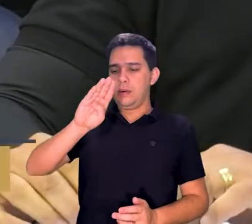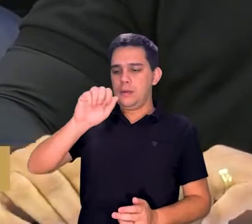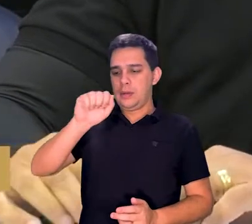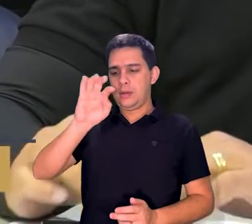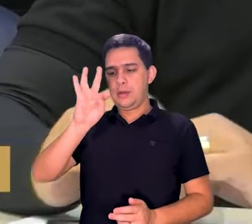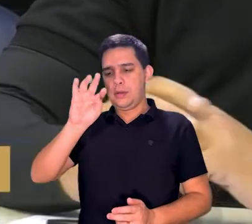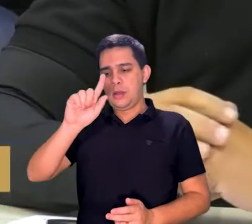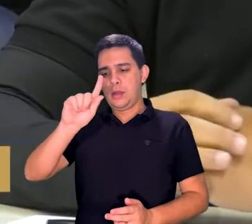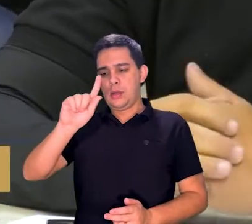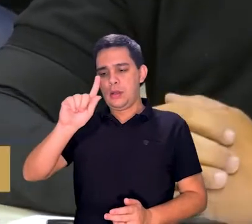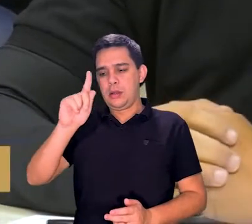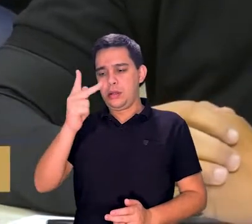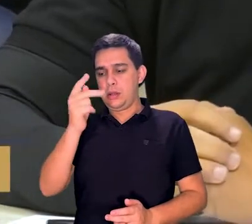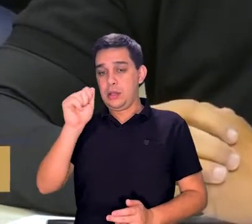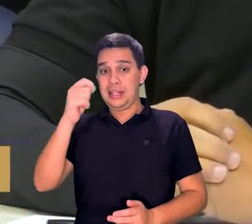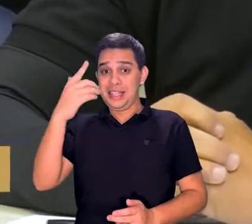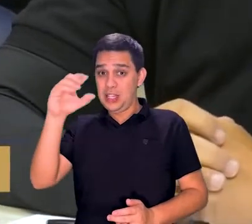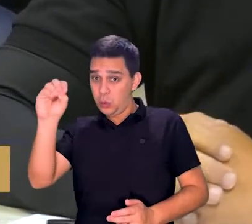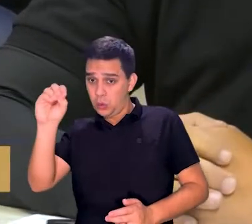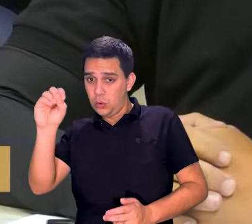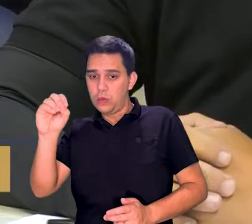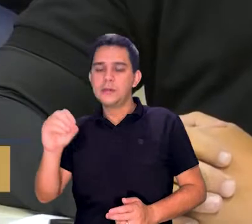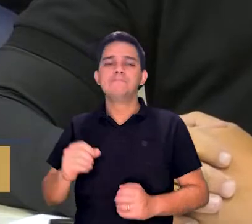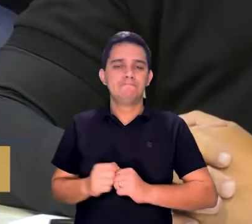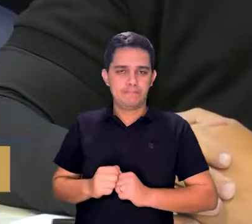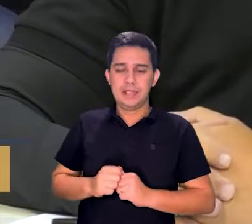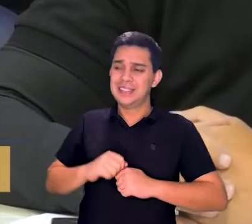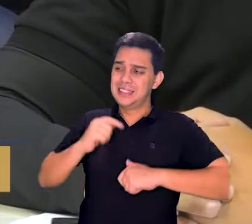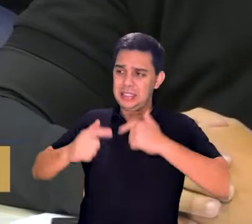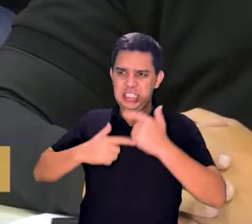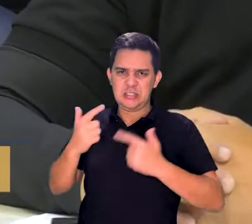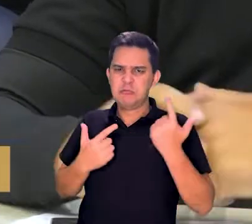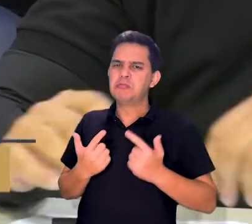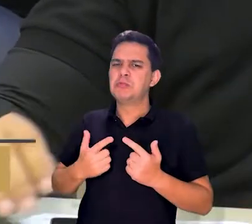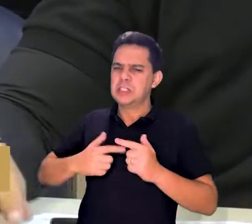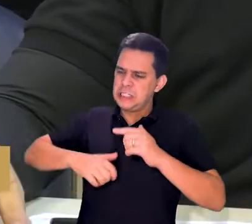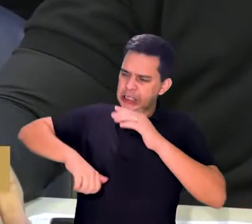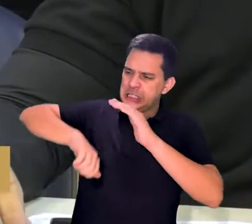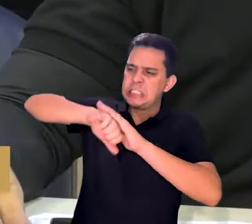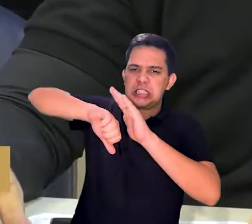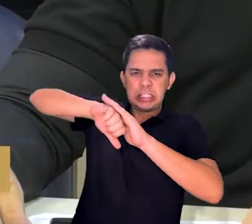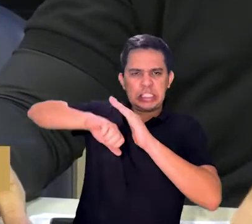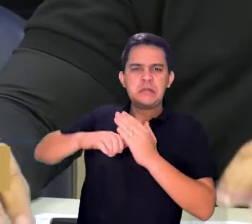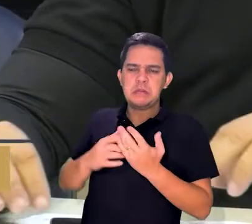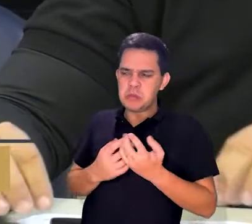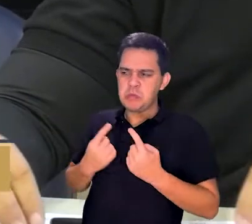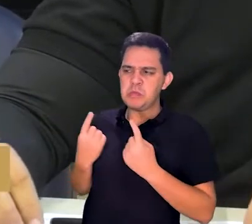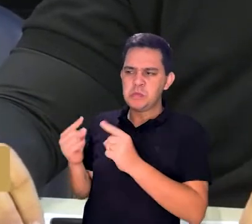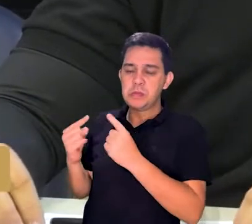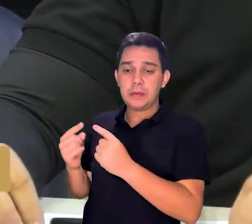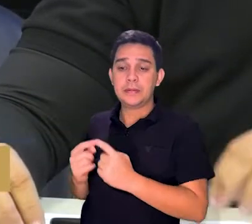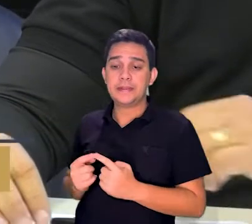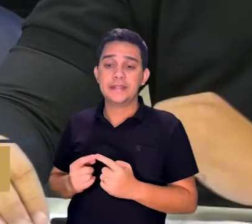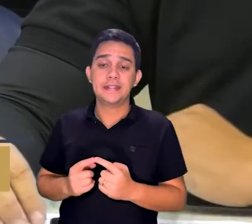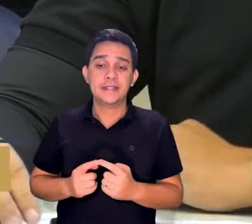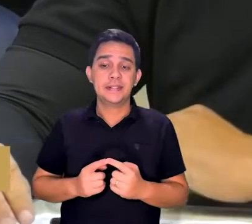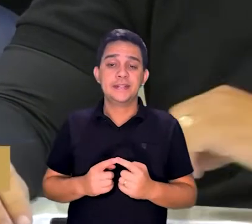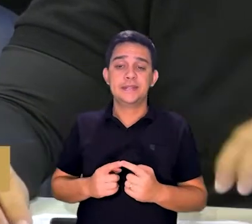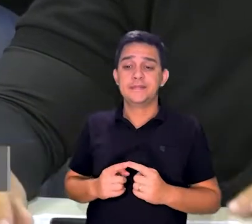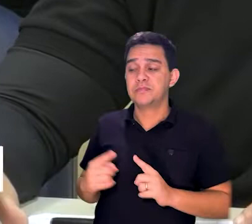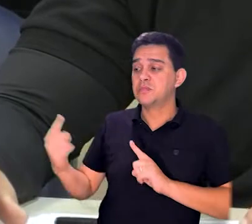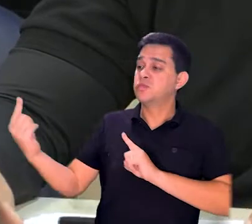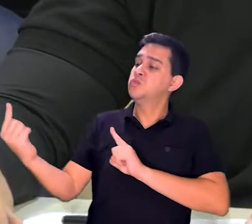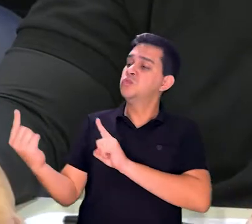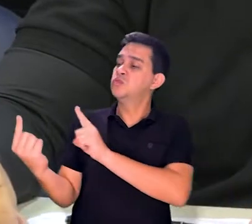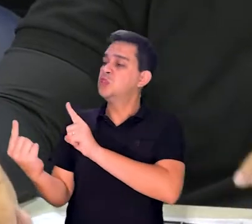atuavam daquela forma criminosa como, infelizmente, alguns policiais militares ainda hoje atuam, fazendo cobrança de arrego